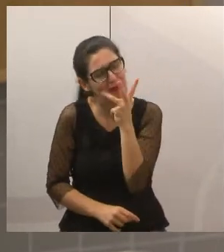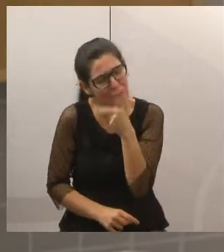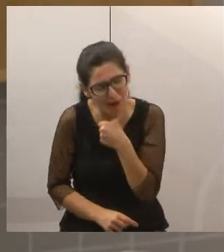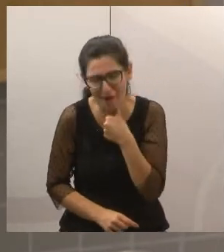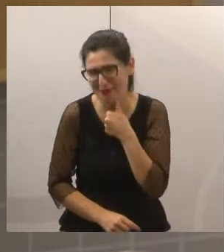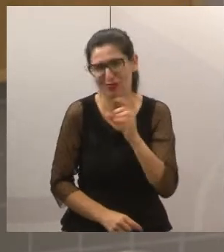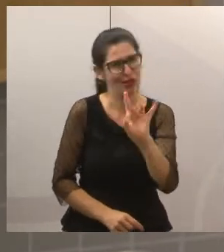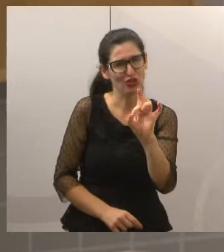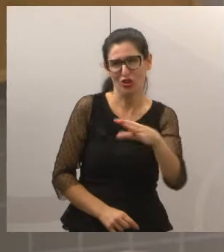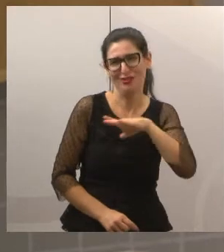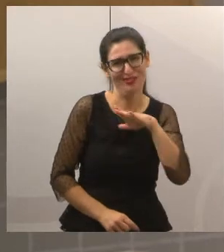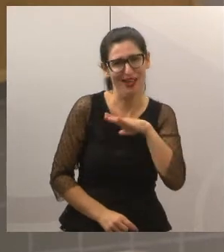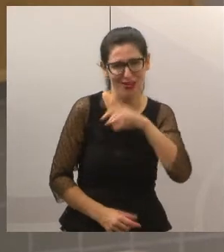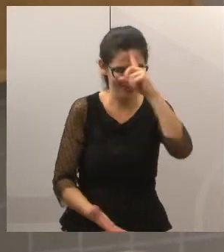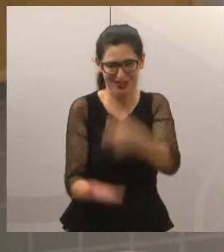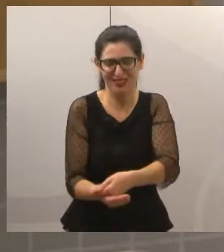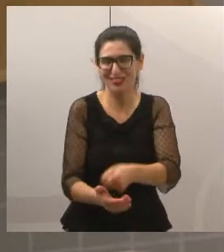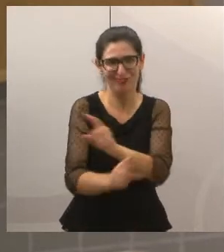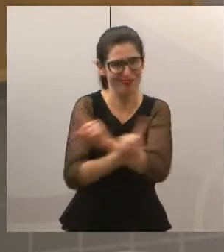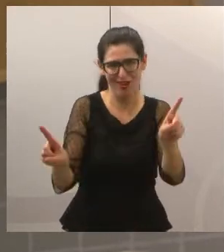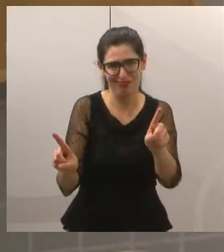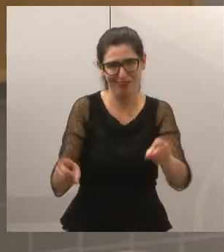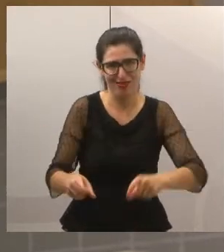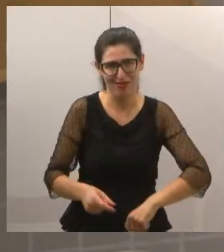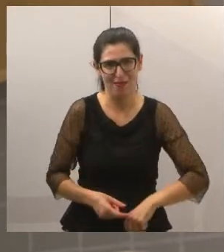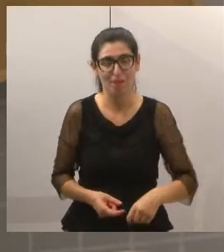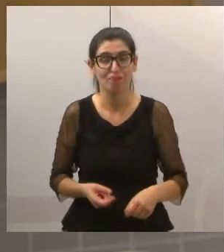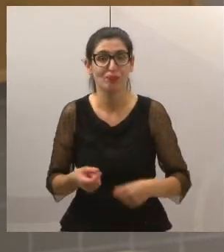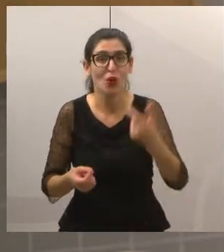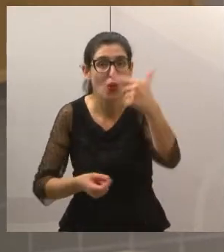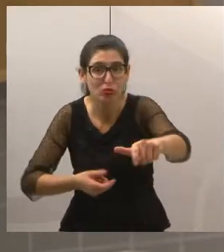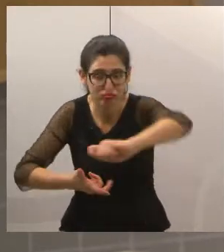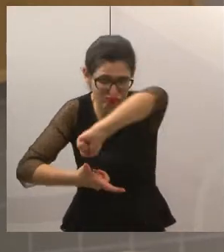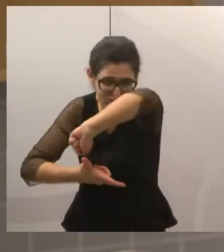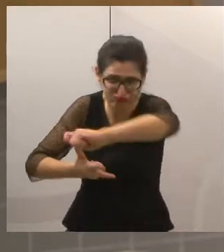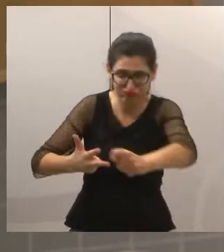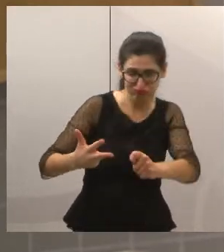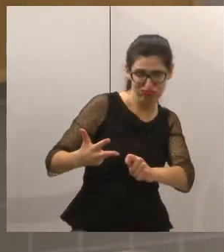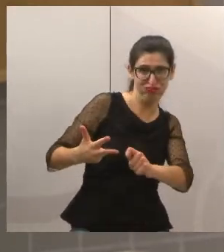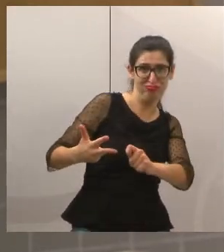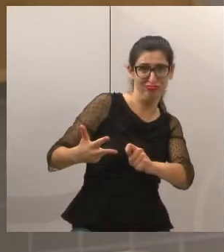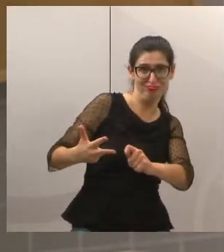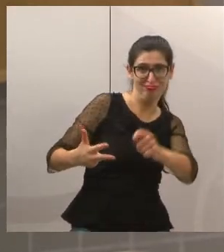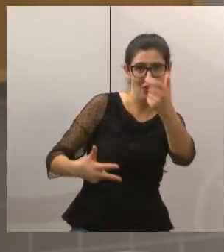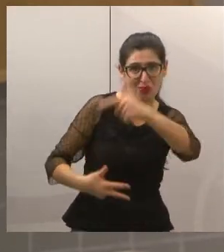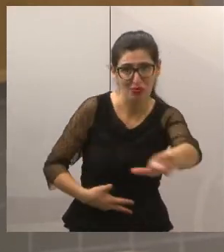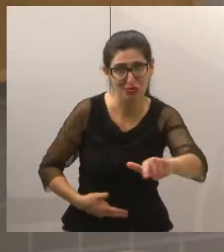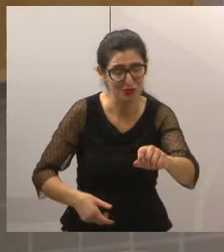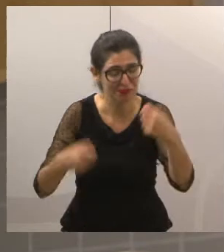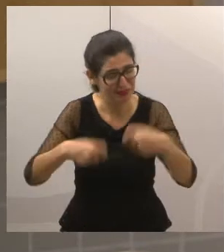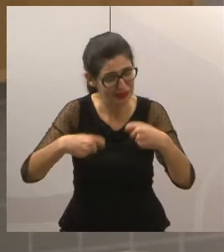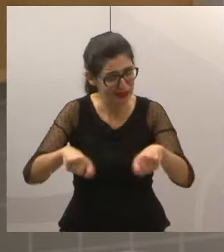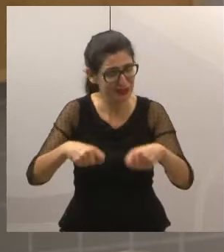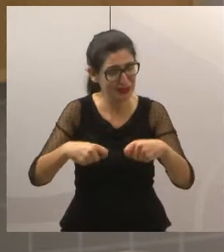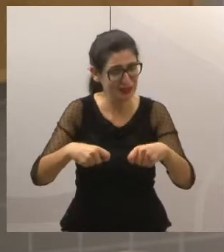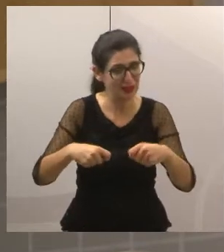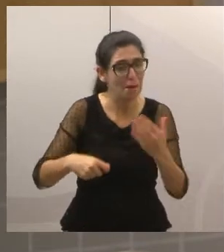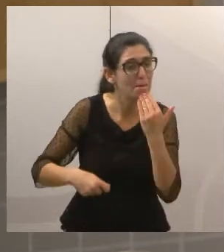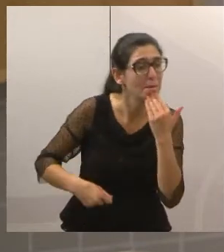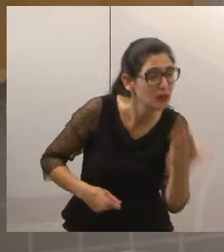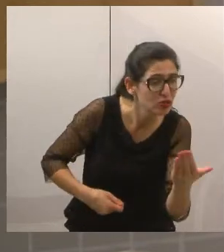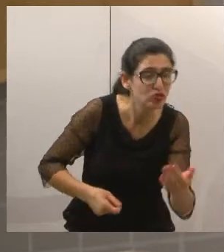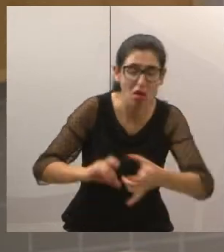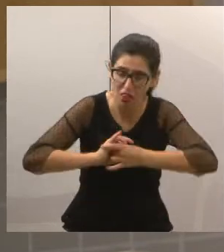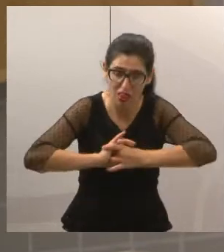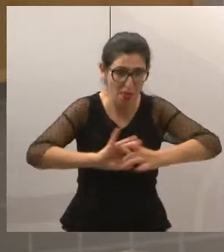municipal. Então, essas obras, elas tiveram desembolsos ao longo dos anos, e a gente está